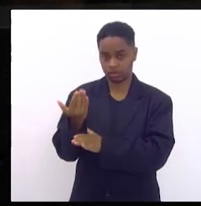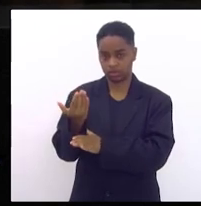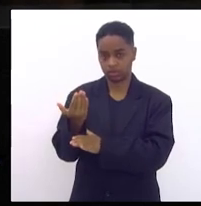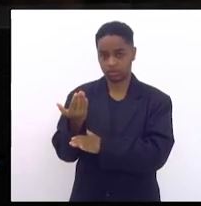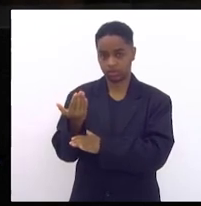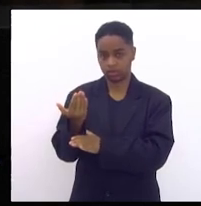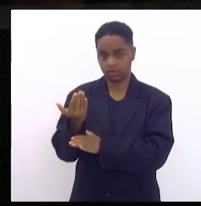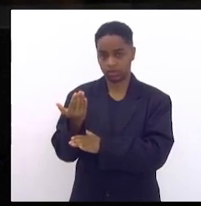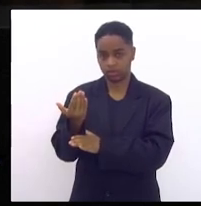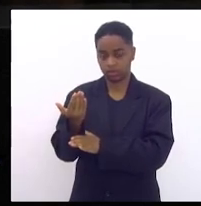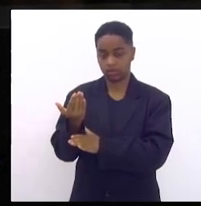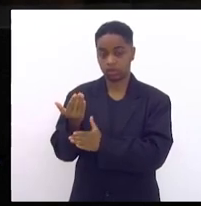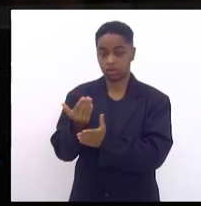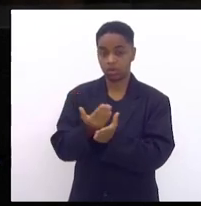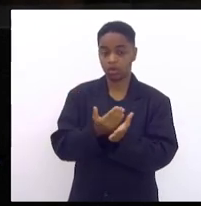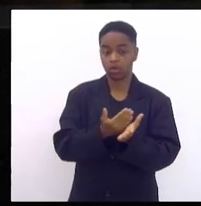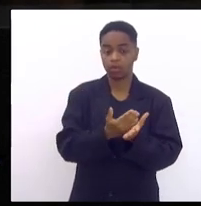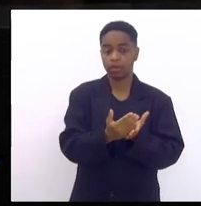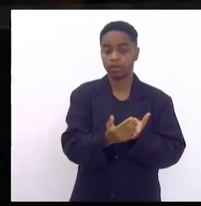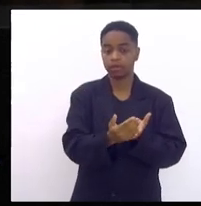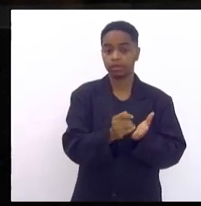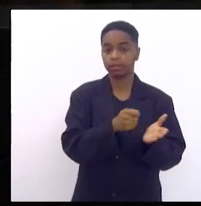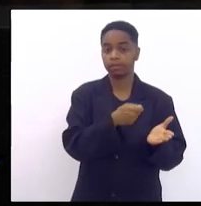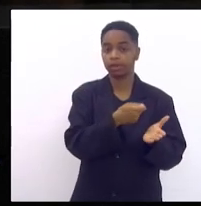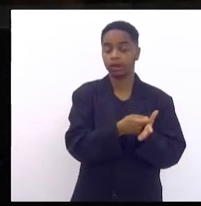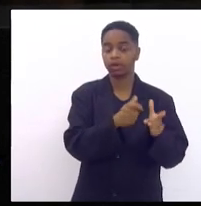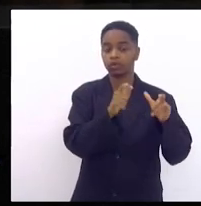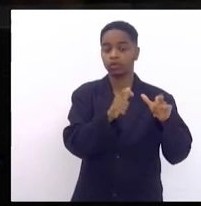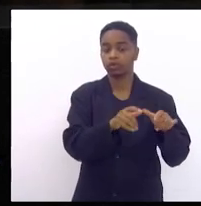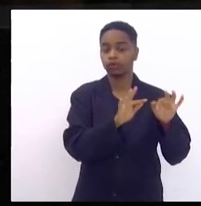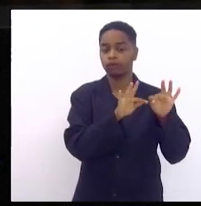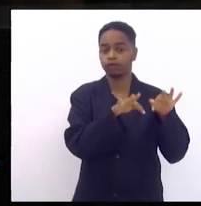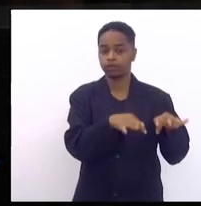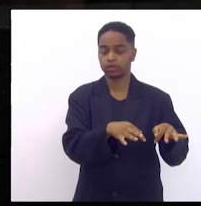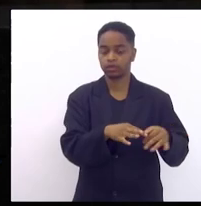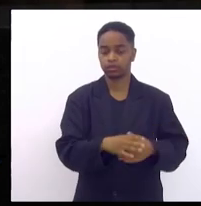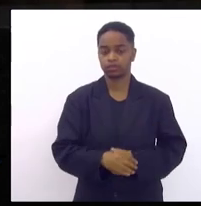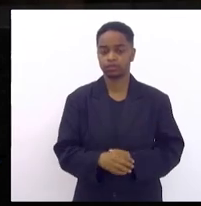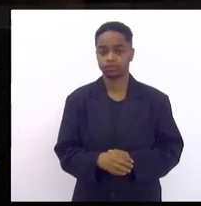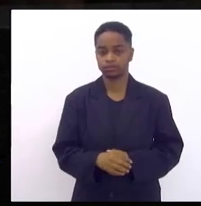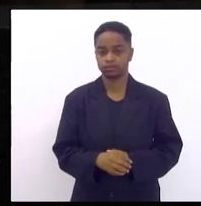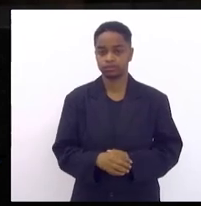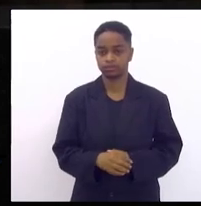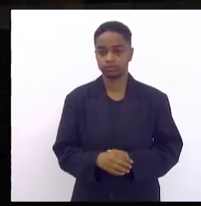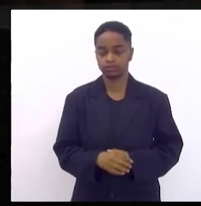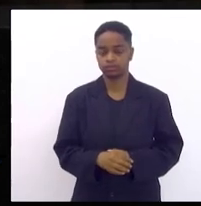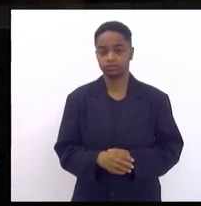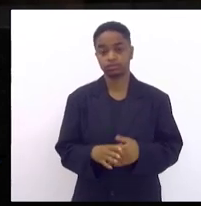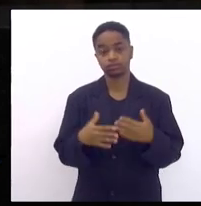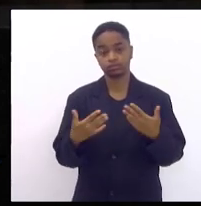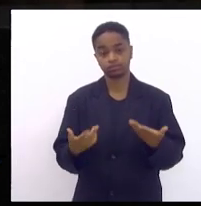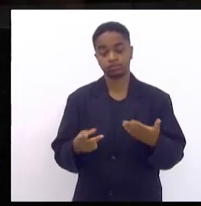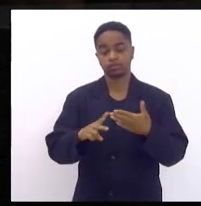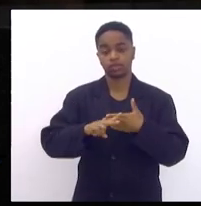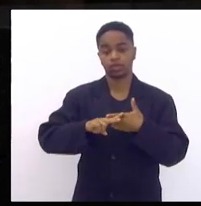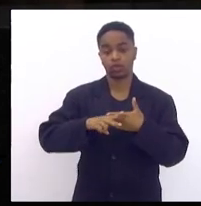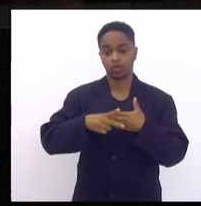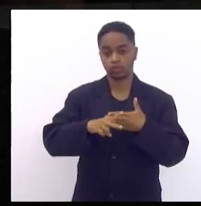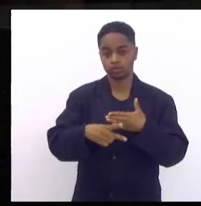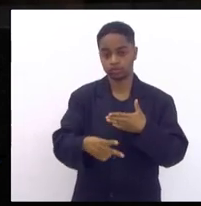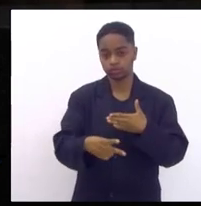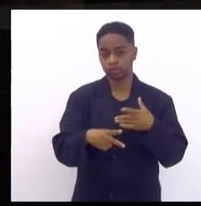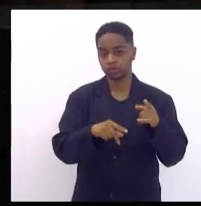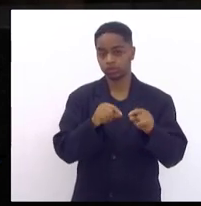serem cobrados no destino. E, por via de consequência,